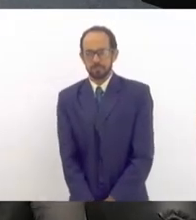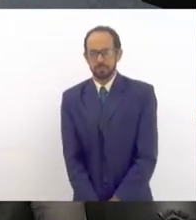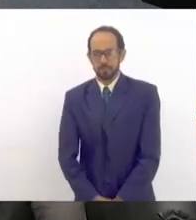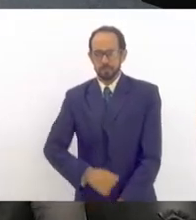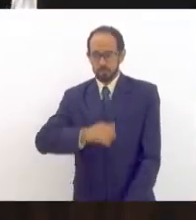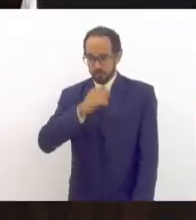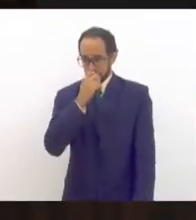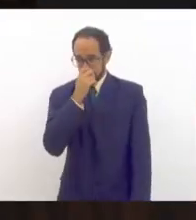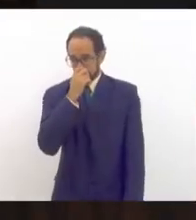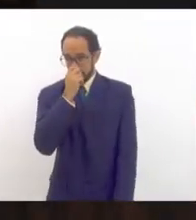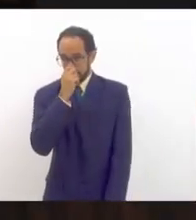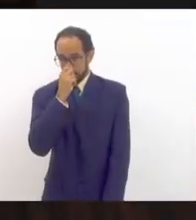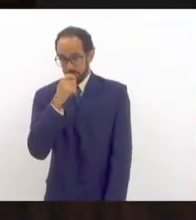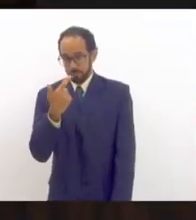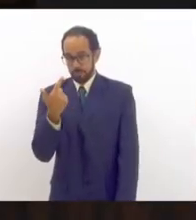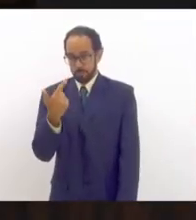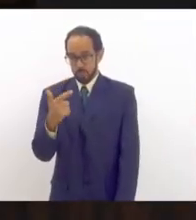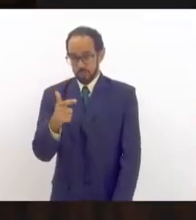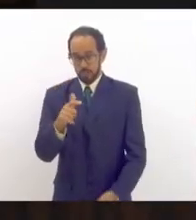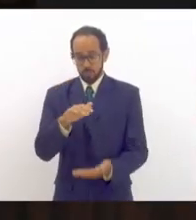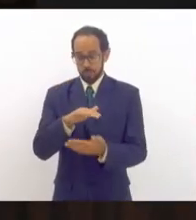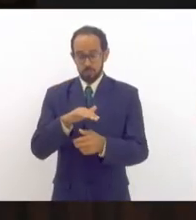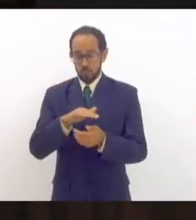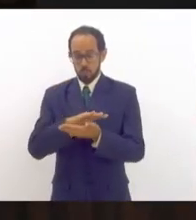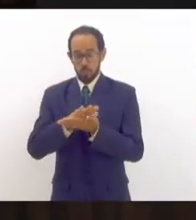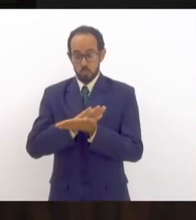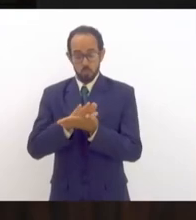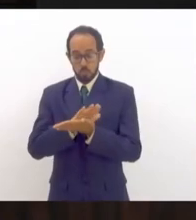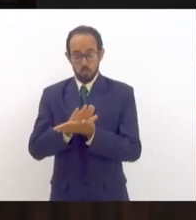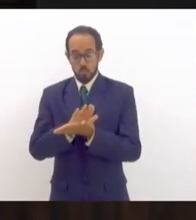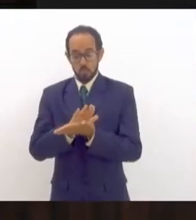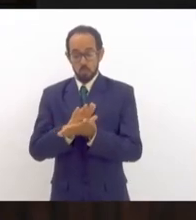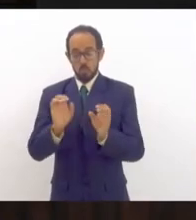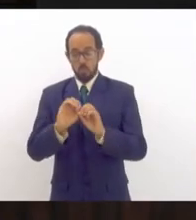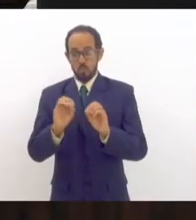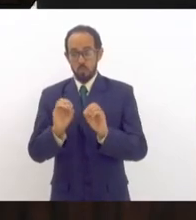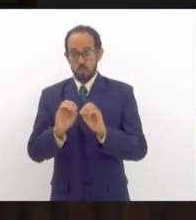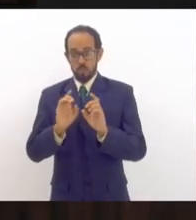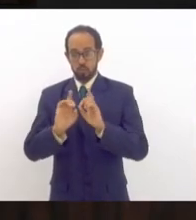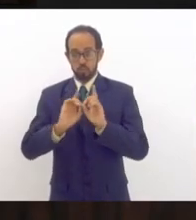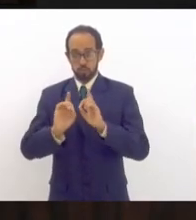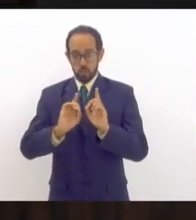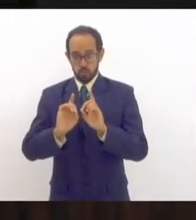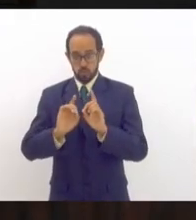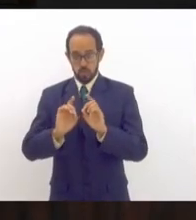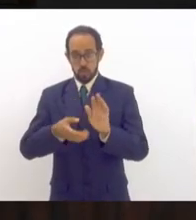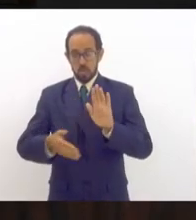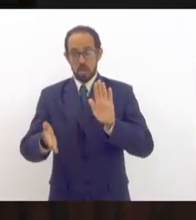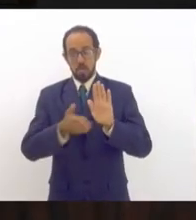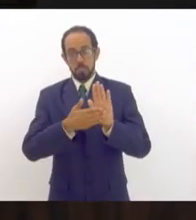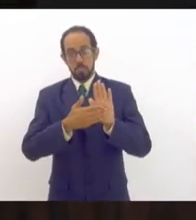não havendo quem mais Queira discutir encerrado a discussão